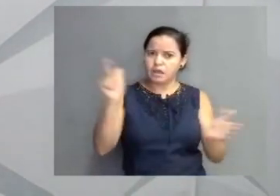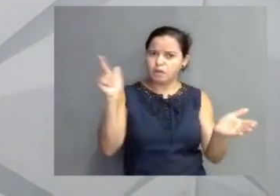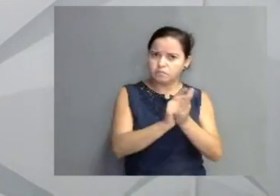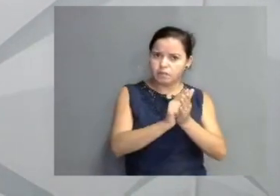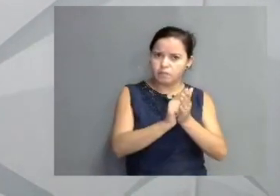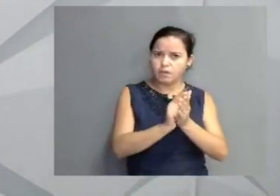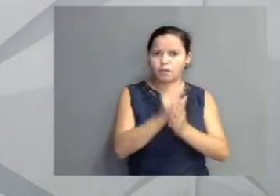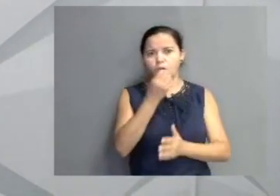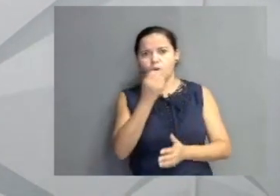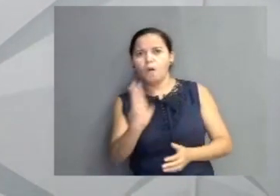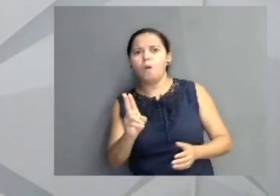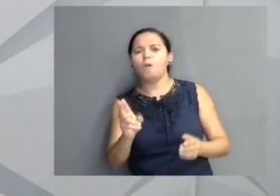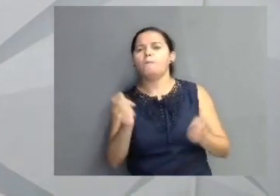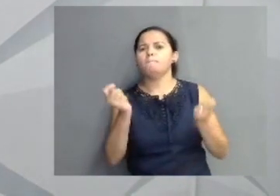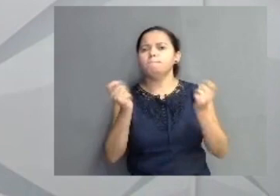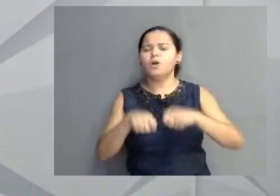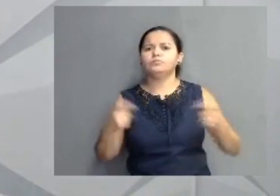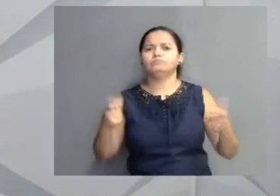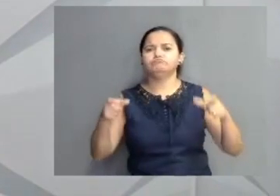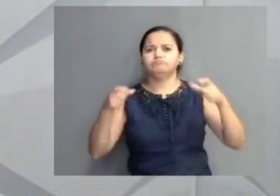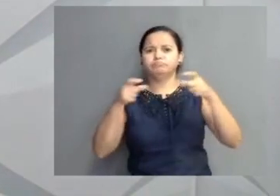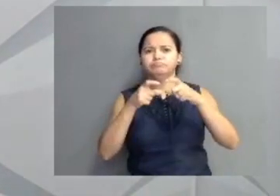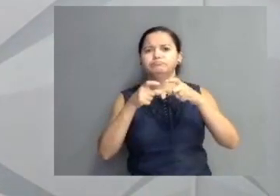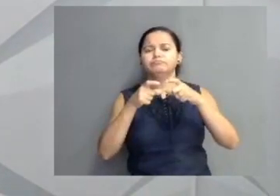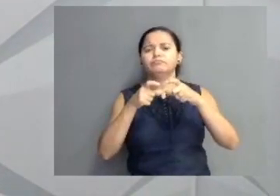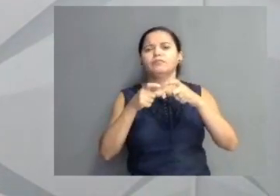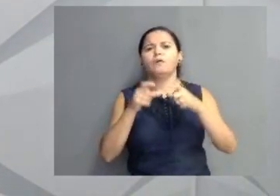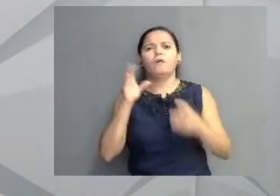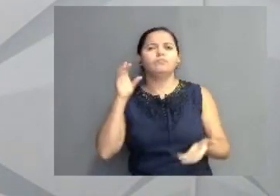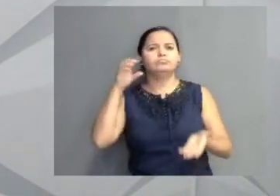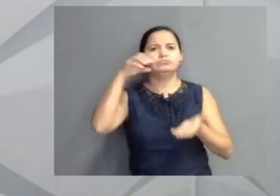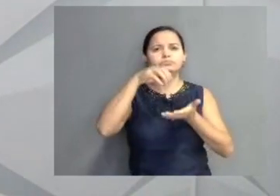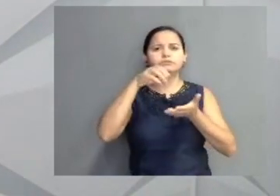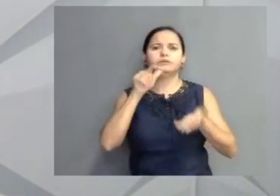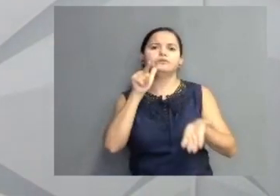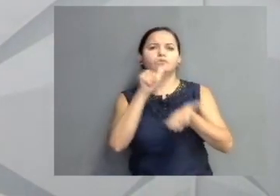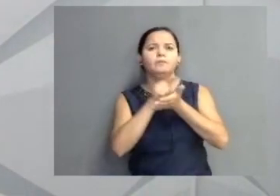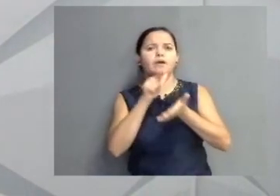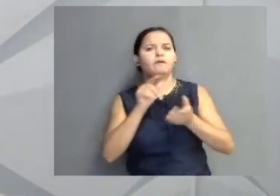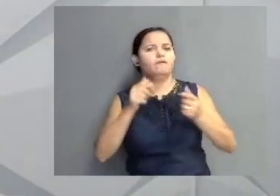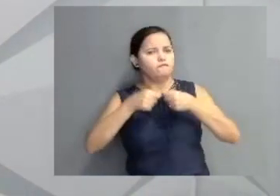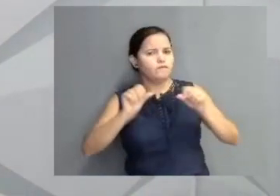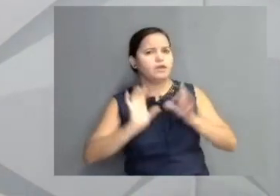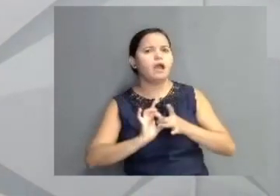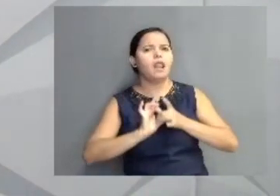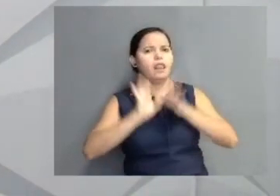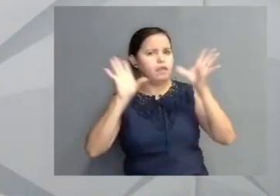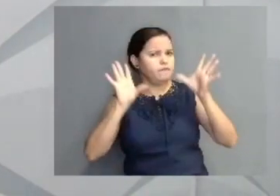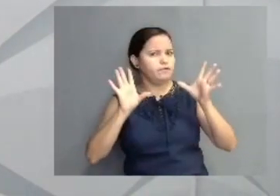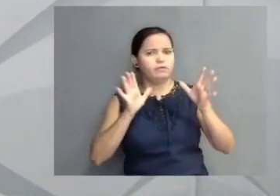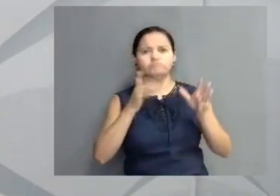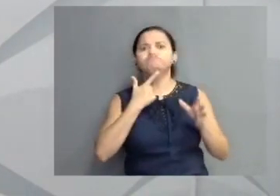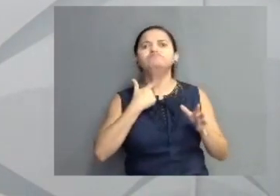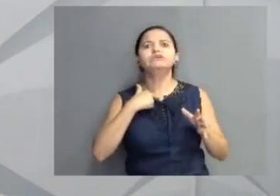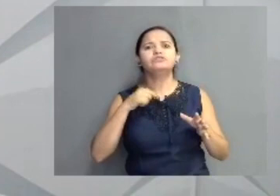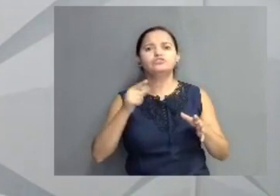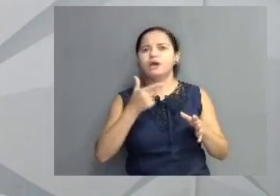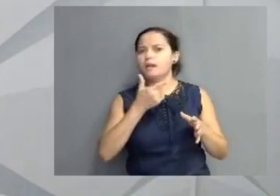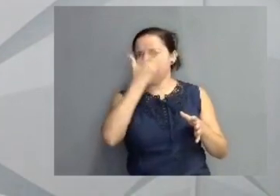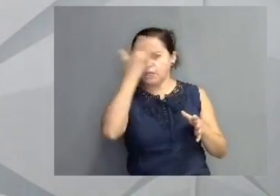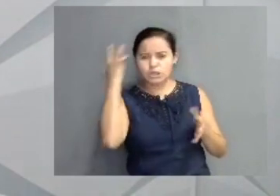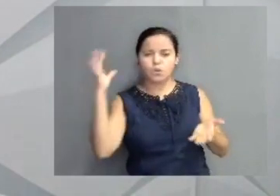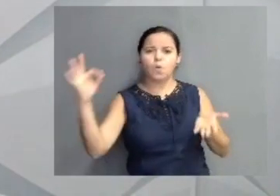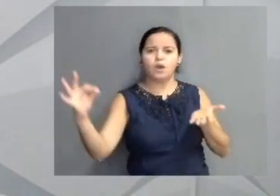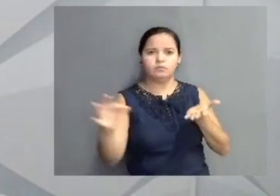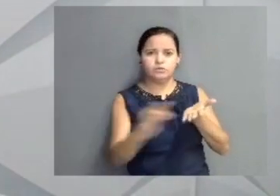ser pequenininho, só no cantinho da folha, ou centralizado. Isso fica livre para os escritores, tá? Você também,